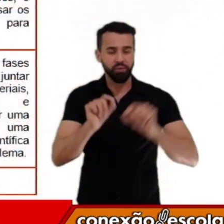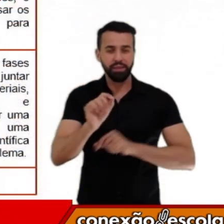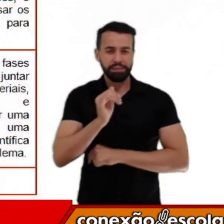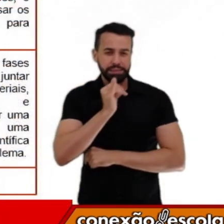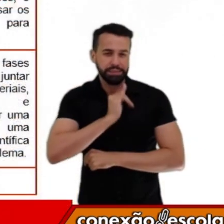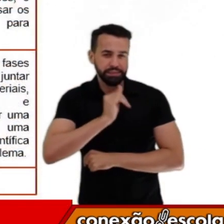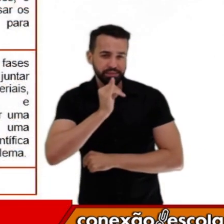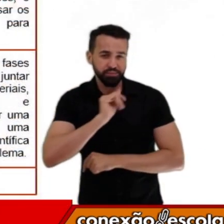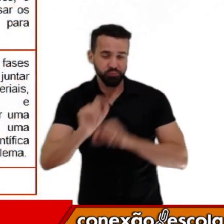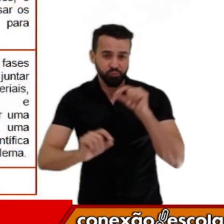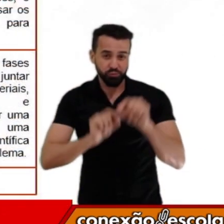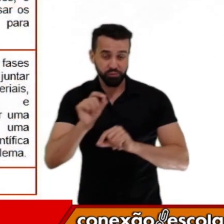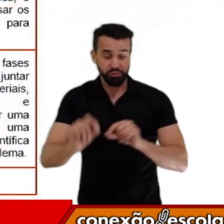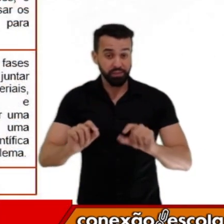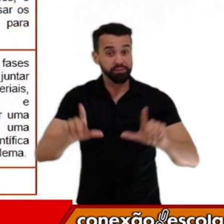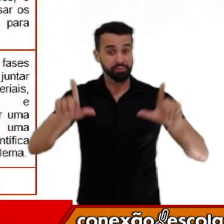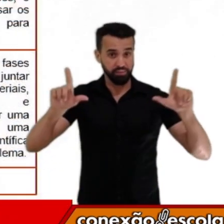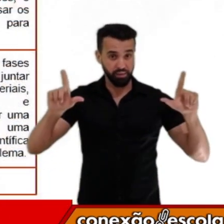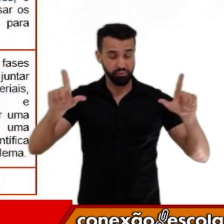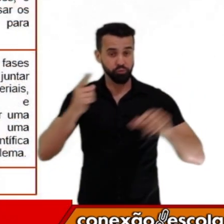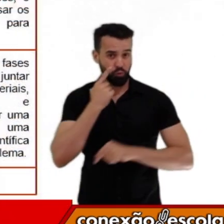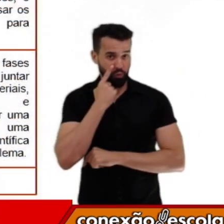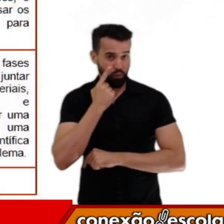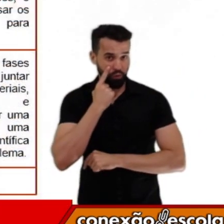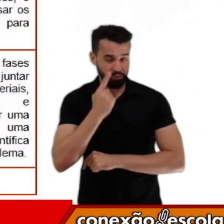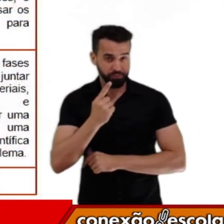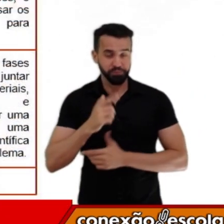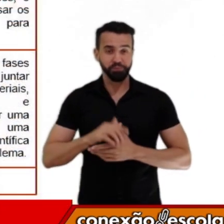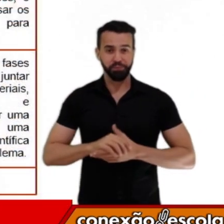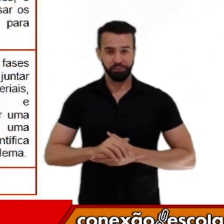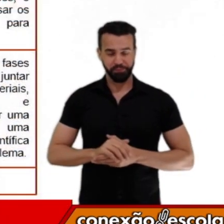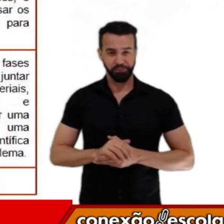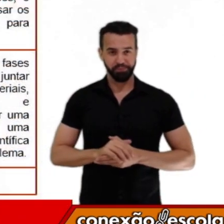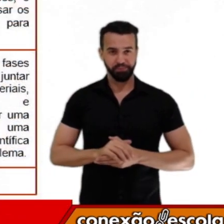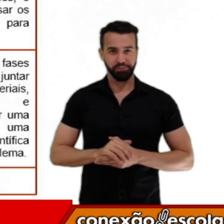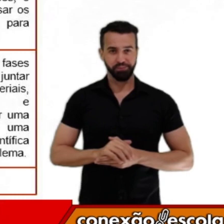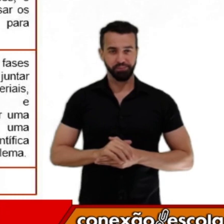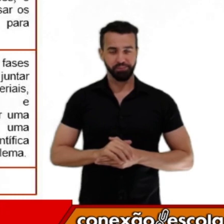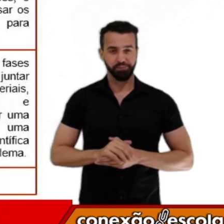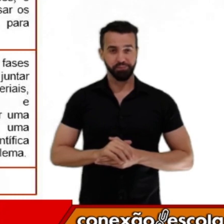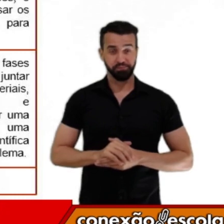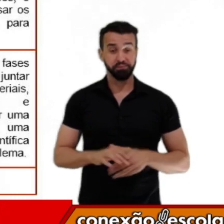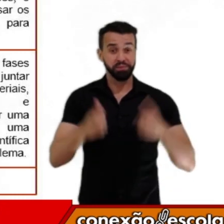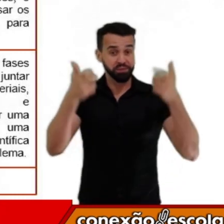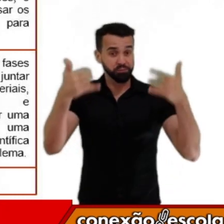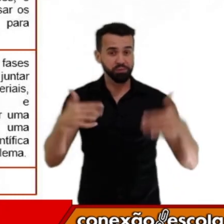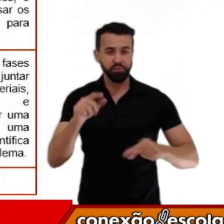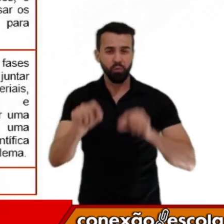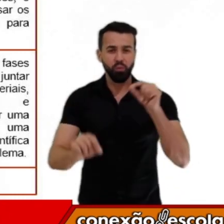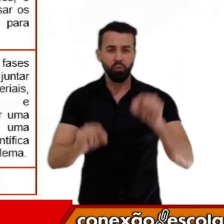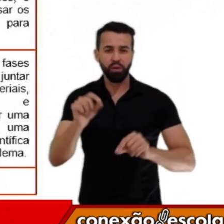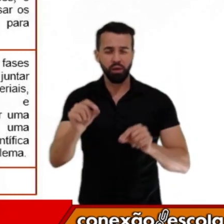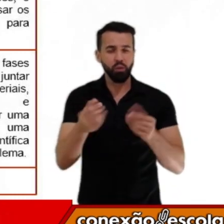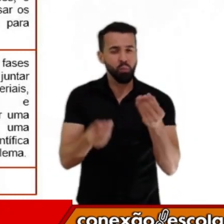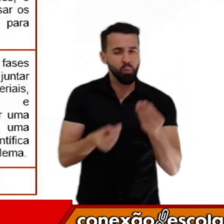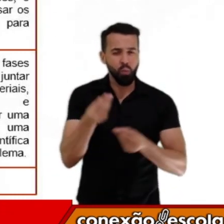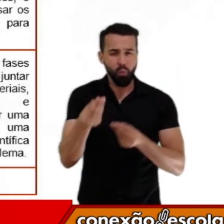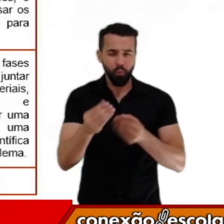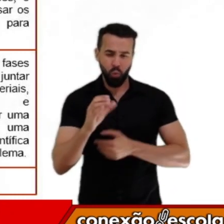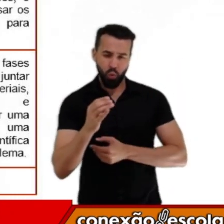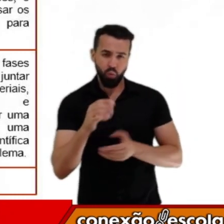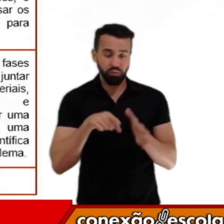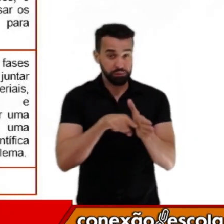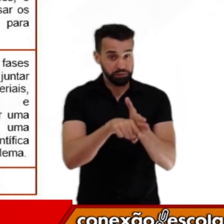exemplo, justamente nesse slide aqui. Esse slide, ele descreve o método científico, então, que